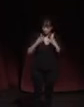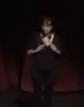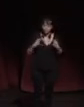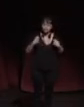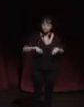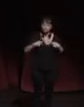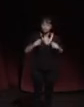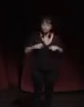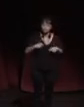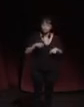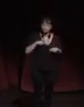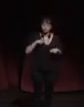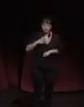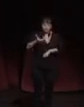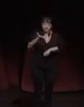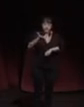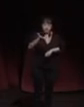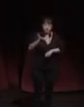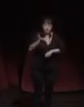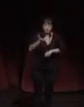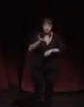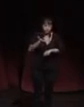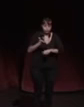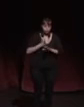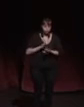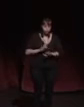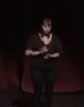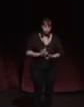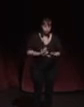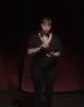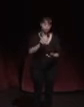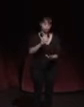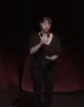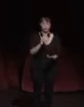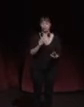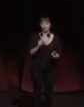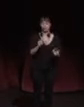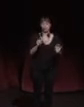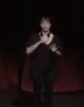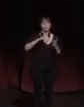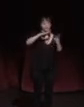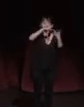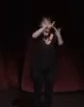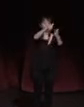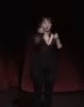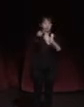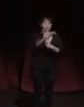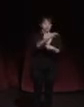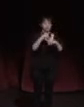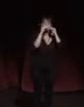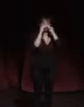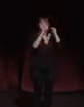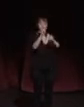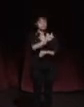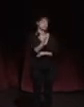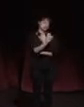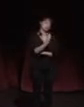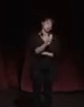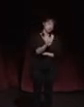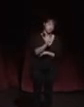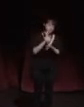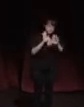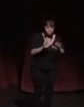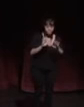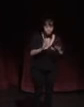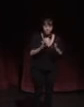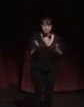uma desaceleração. Não que ele tem que deixar de compor com a modernidade, com o que está chegando, com